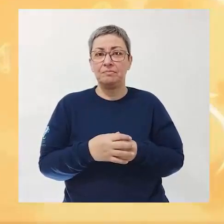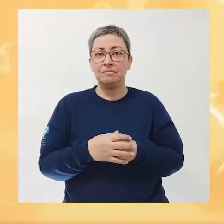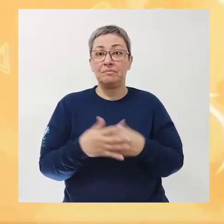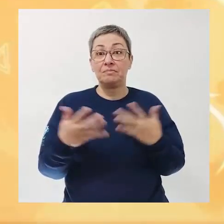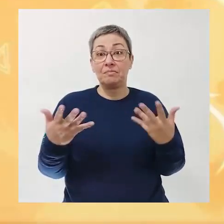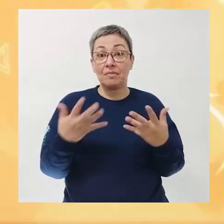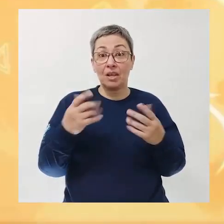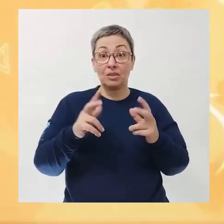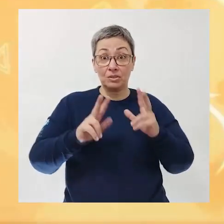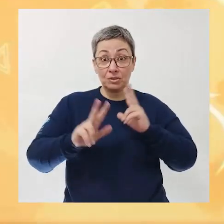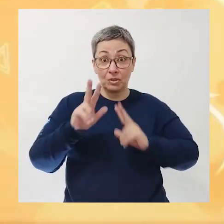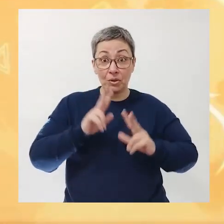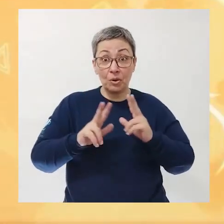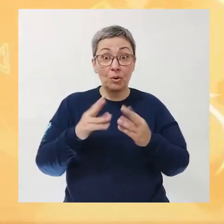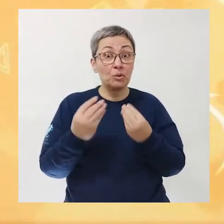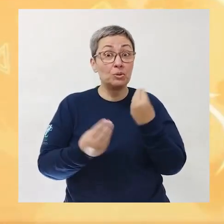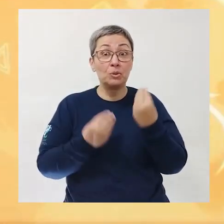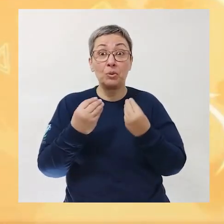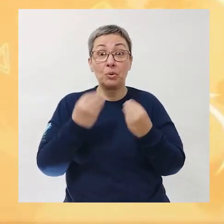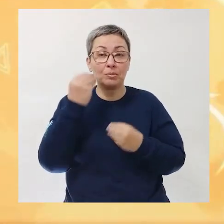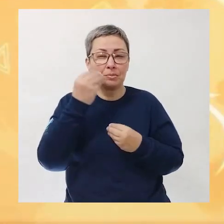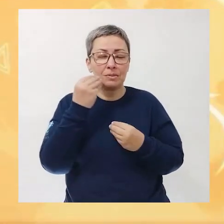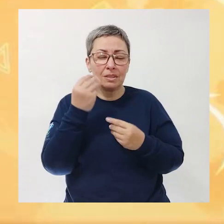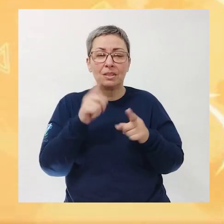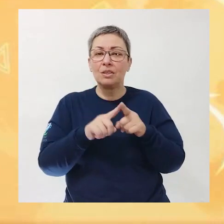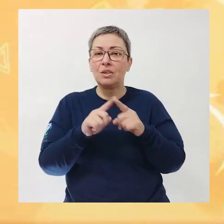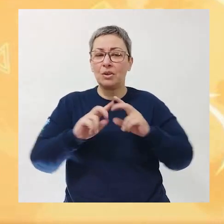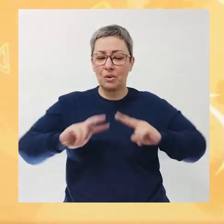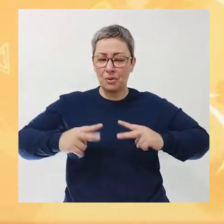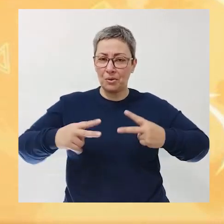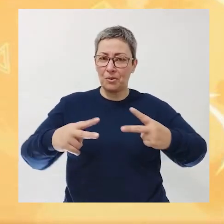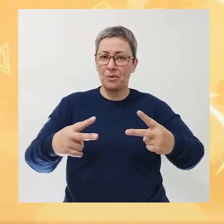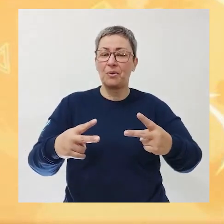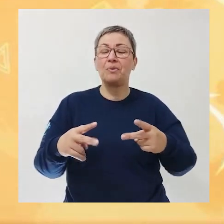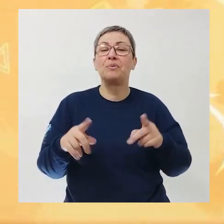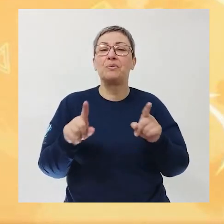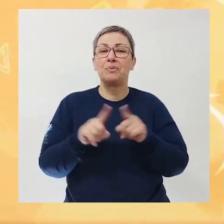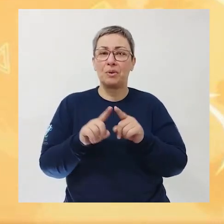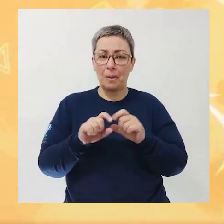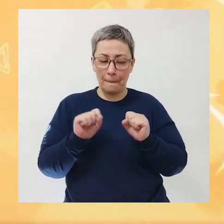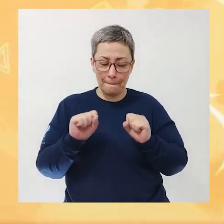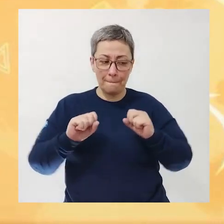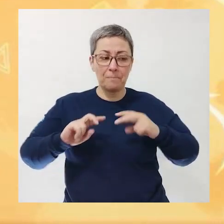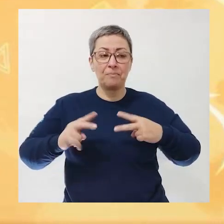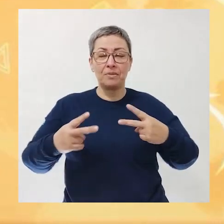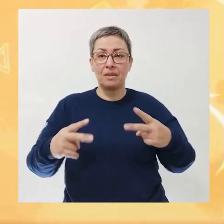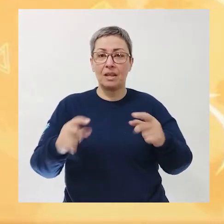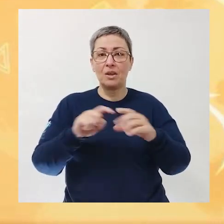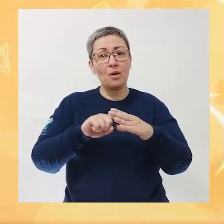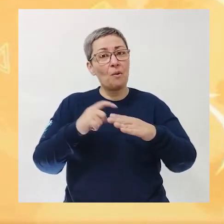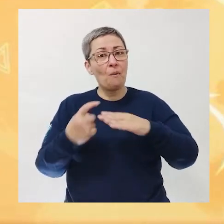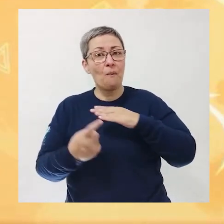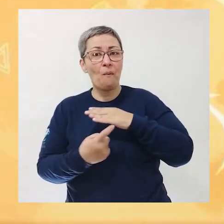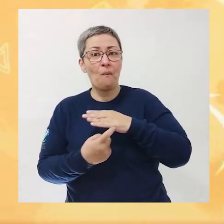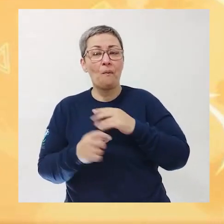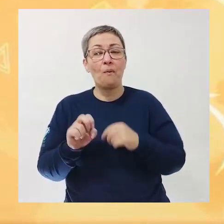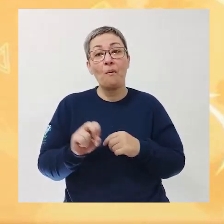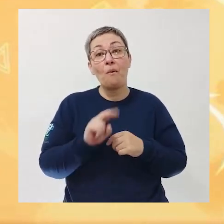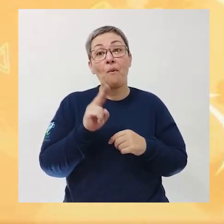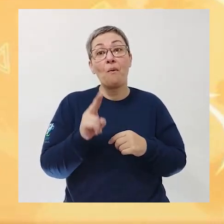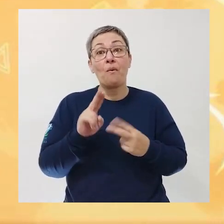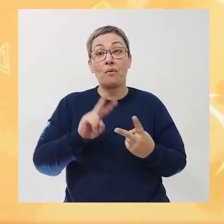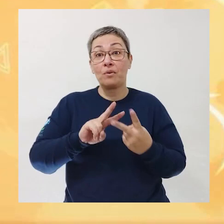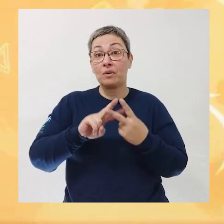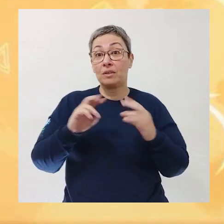Conte pra gente como foi essa experiência e compartilhe. Vocês podem compartilhar nas redes sociais, utilizando a